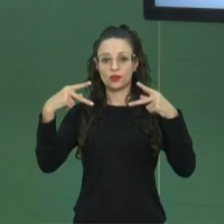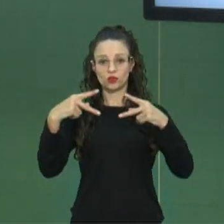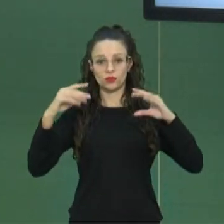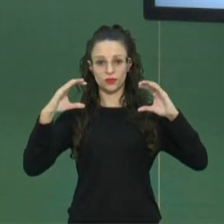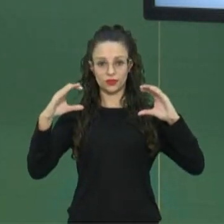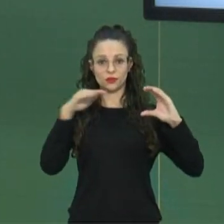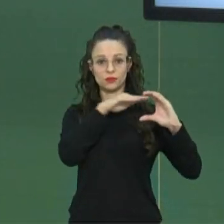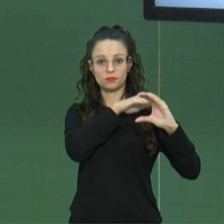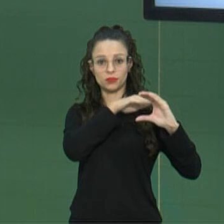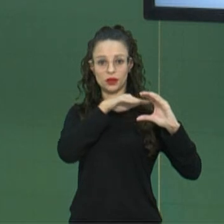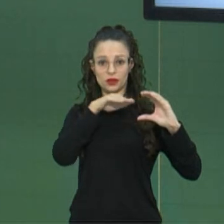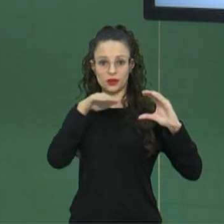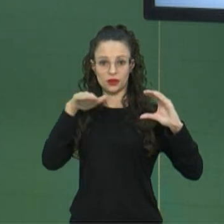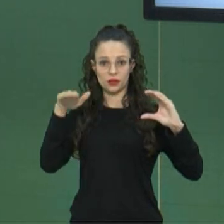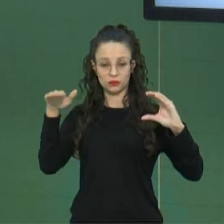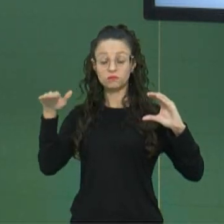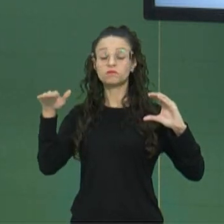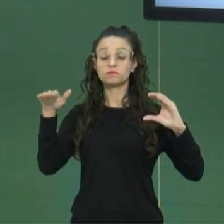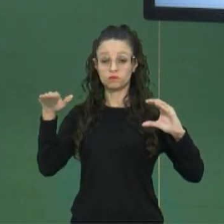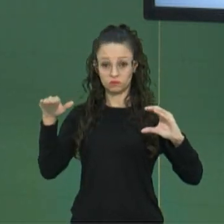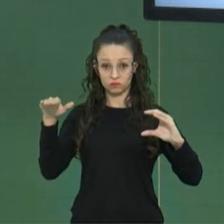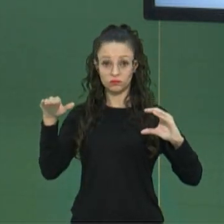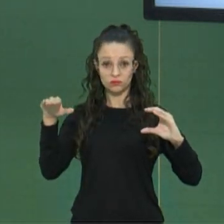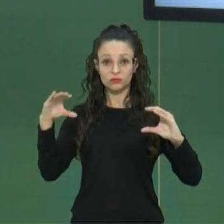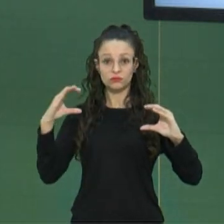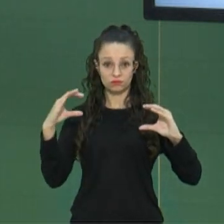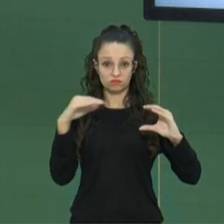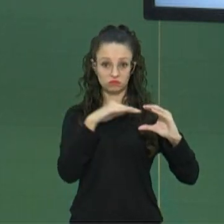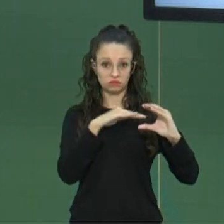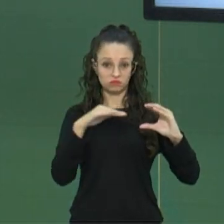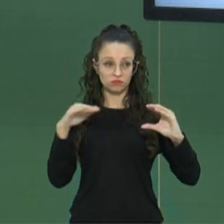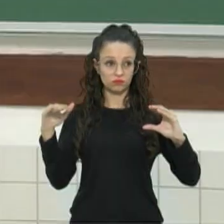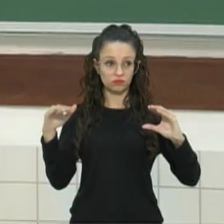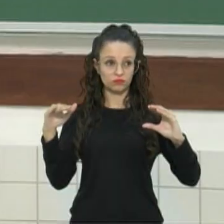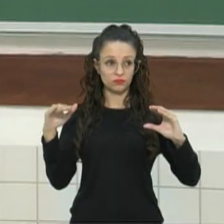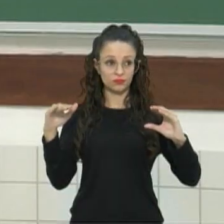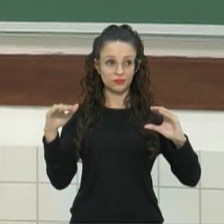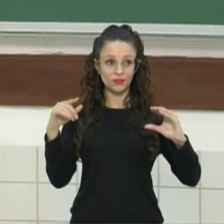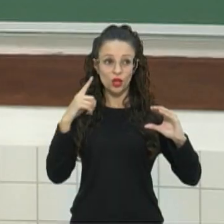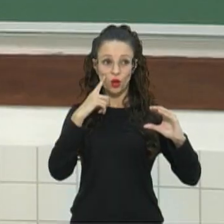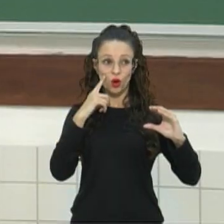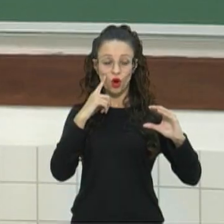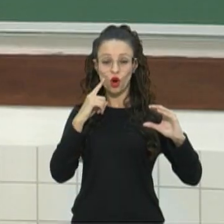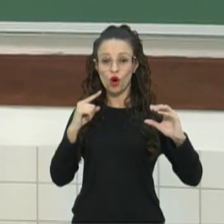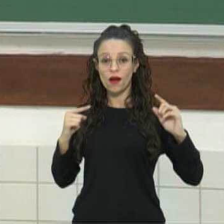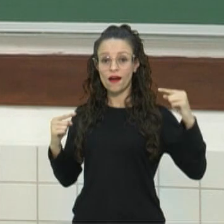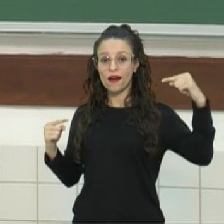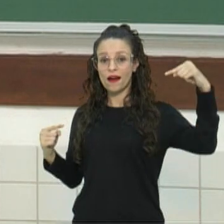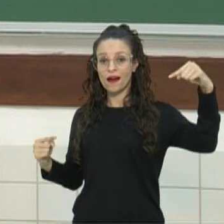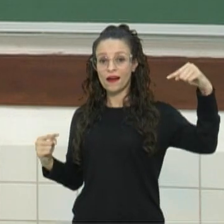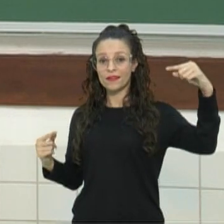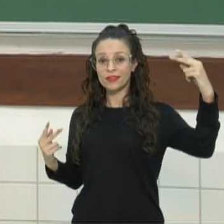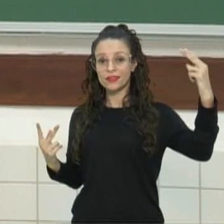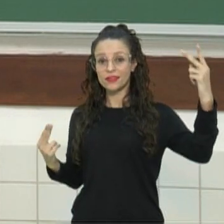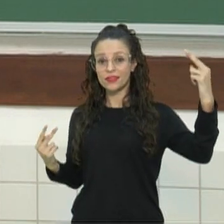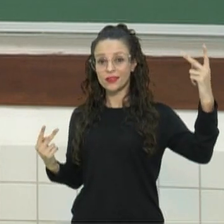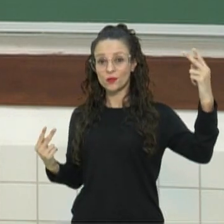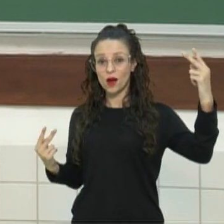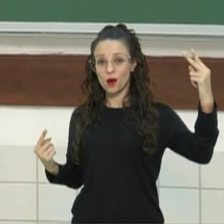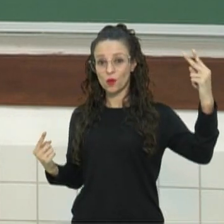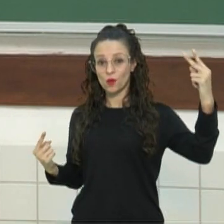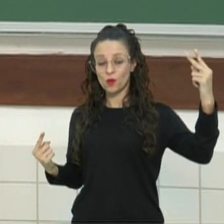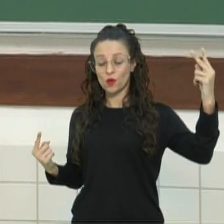ligação, corto o meu plano no meio, os ligantes iguais ficaram